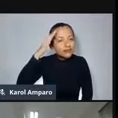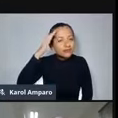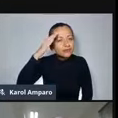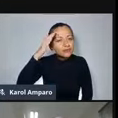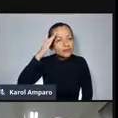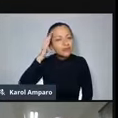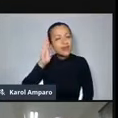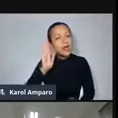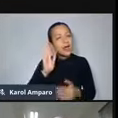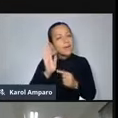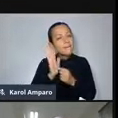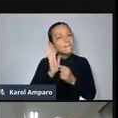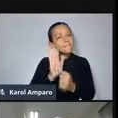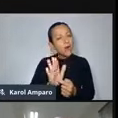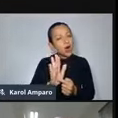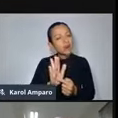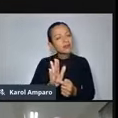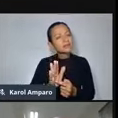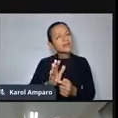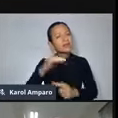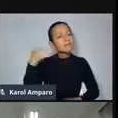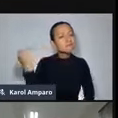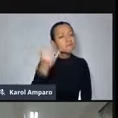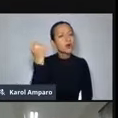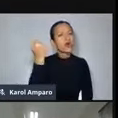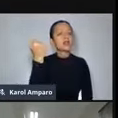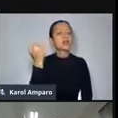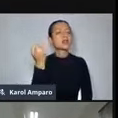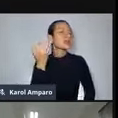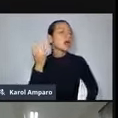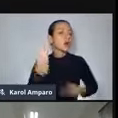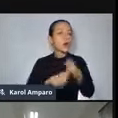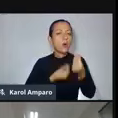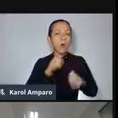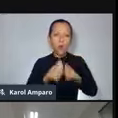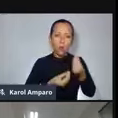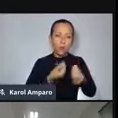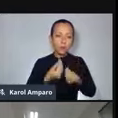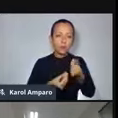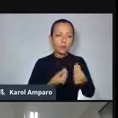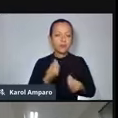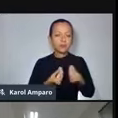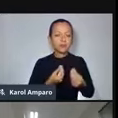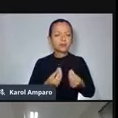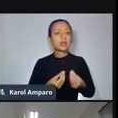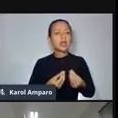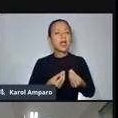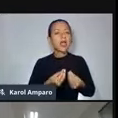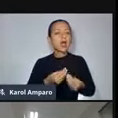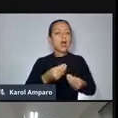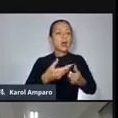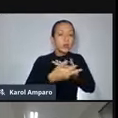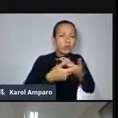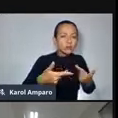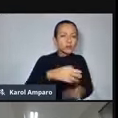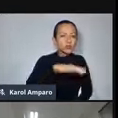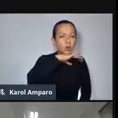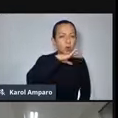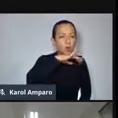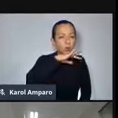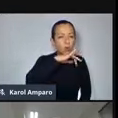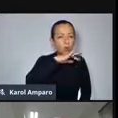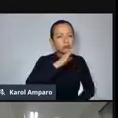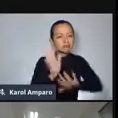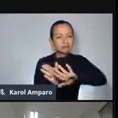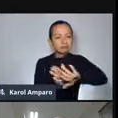real valor de como tirá-los, né, desse lodo, levá-los para uma